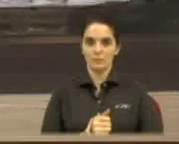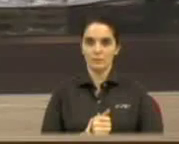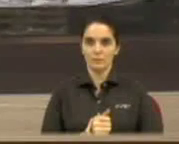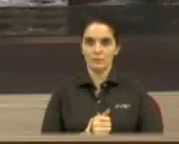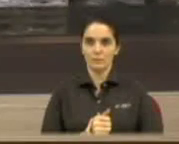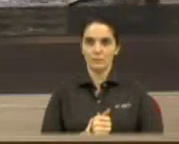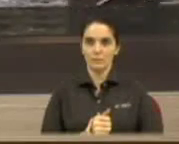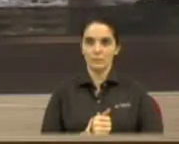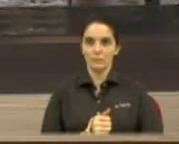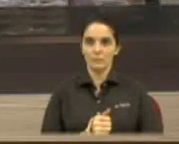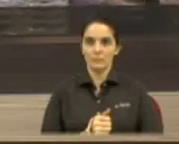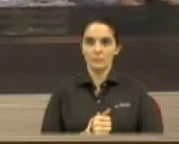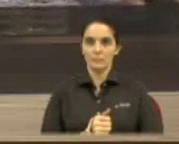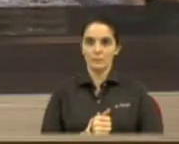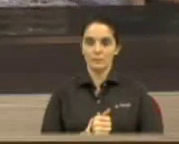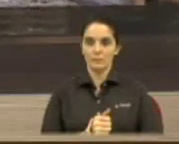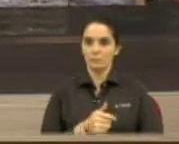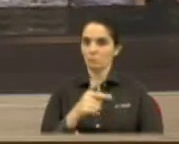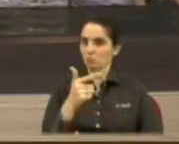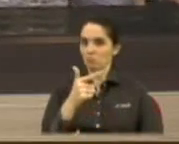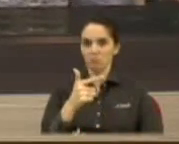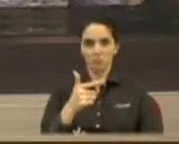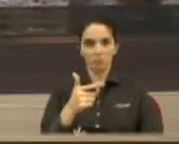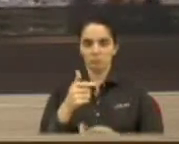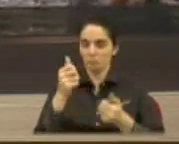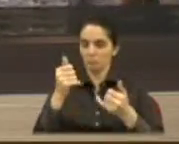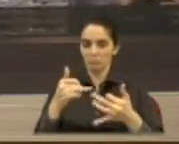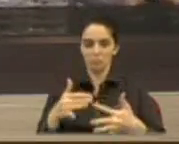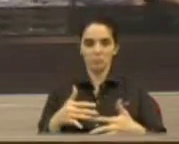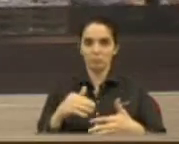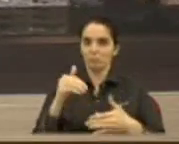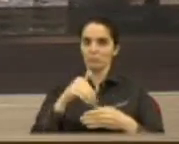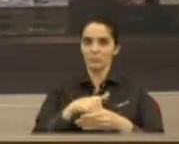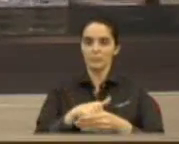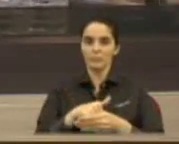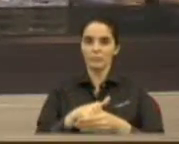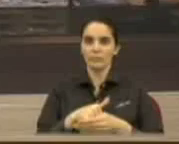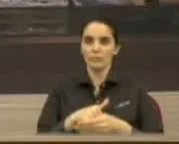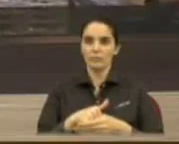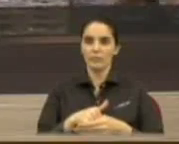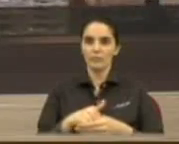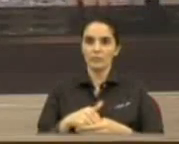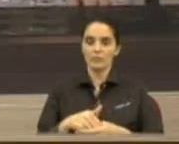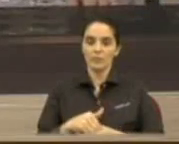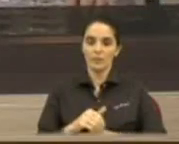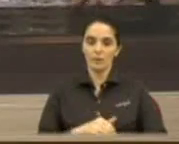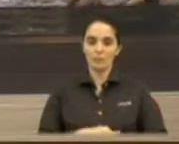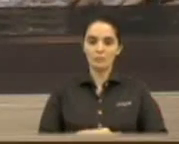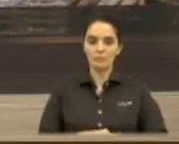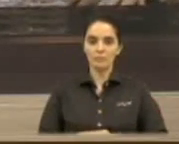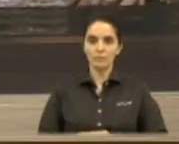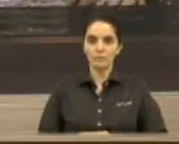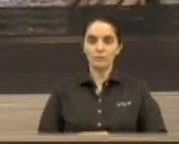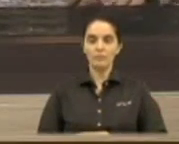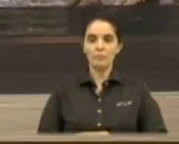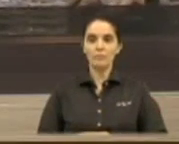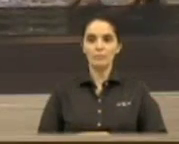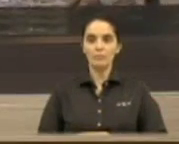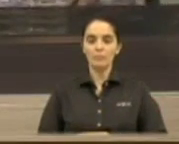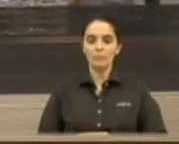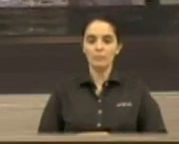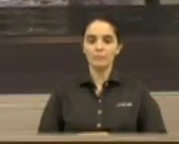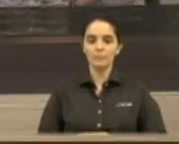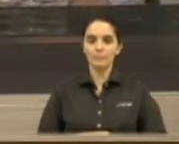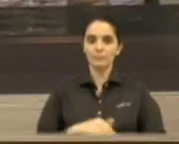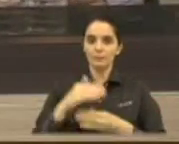pediu. Não havendo quem queira justificar o voto, partimos para a próxima moção.